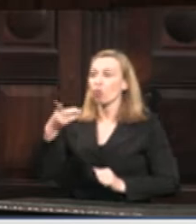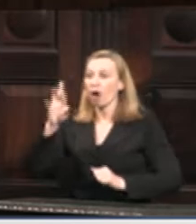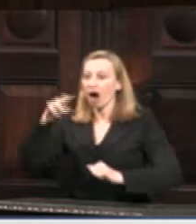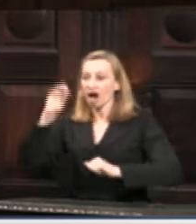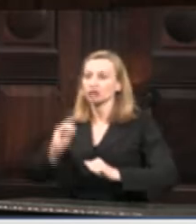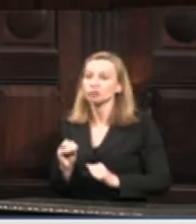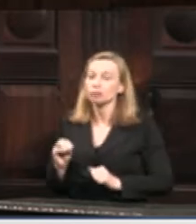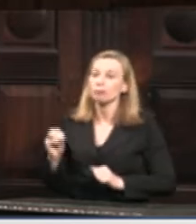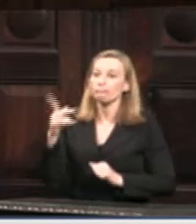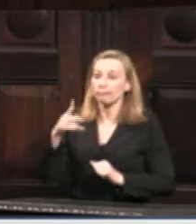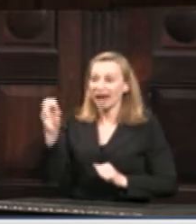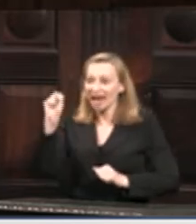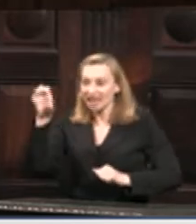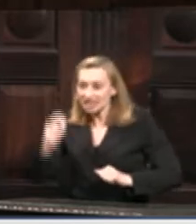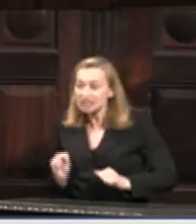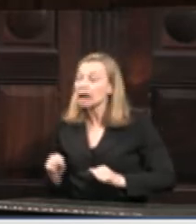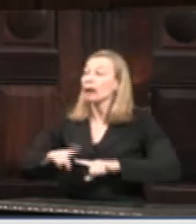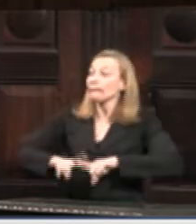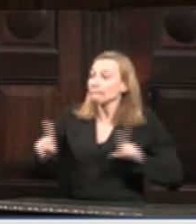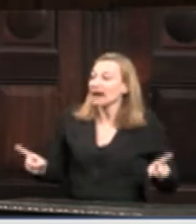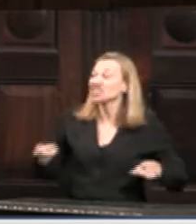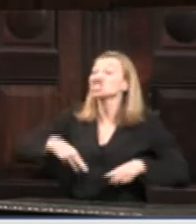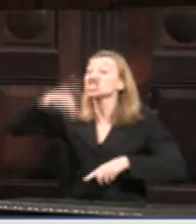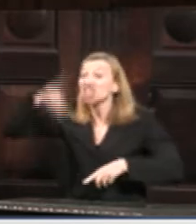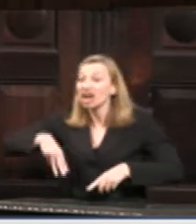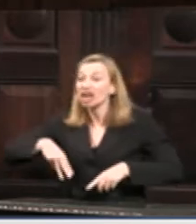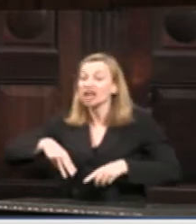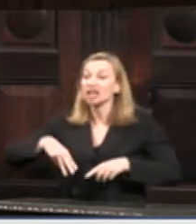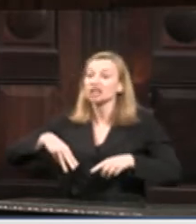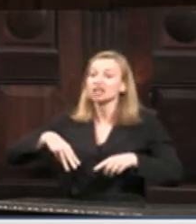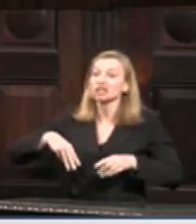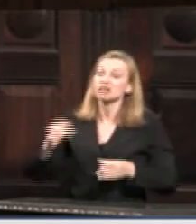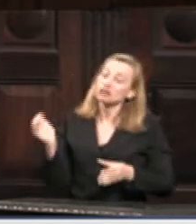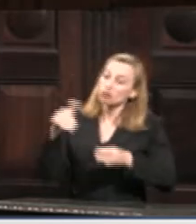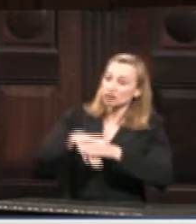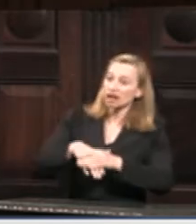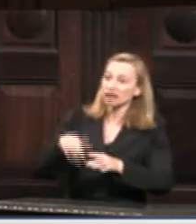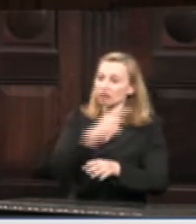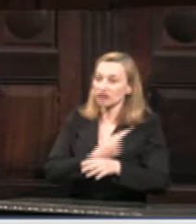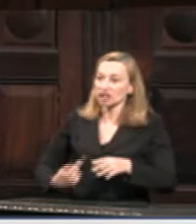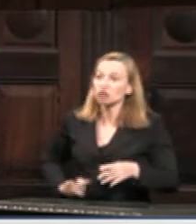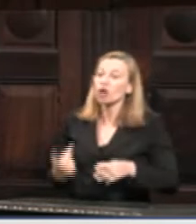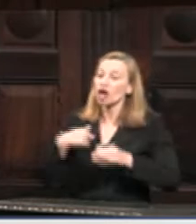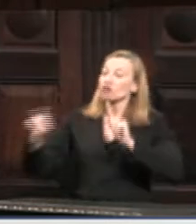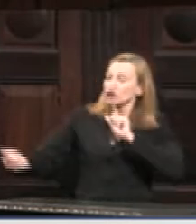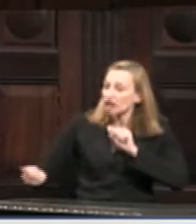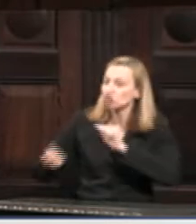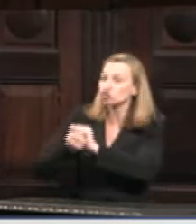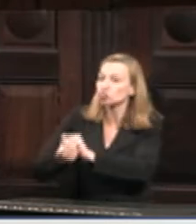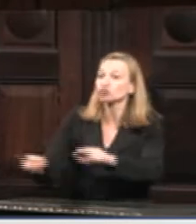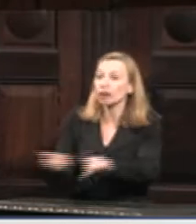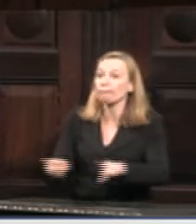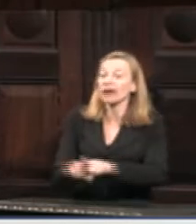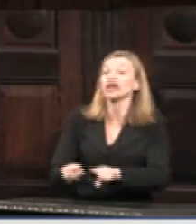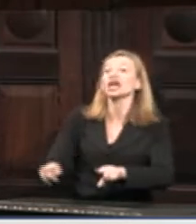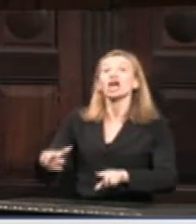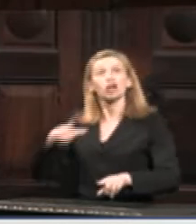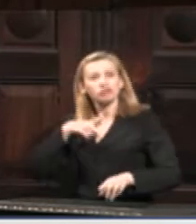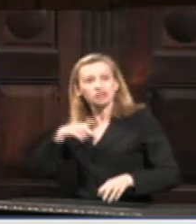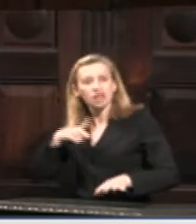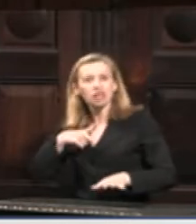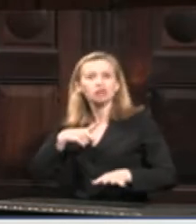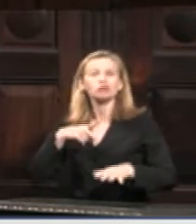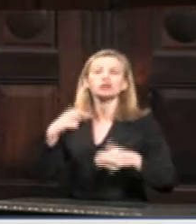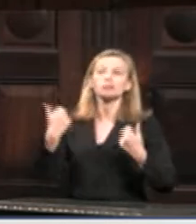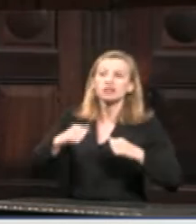que for eleito governador, até porque entendo que os poderes são independentes, mas